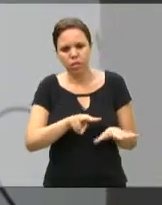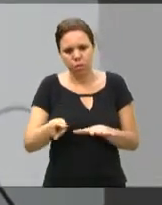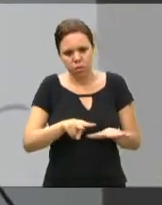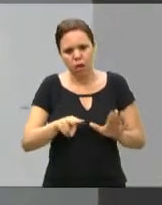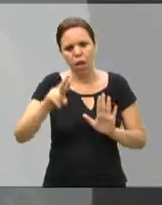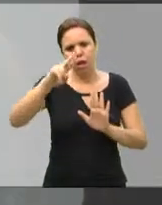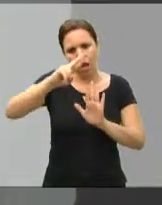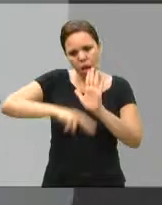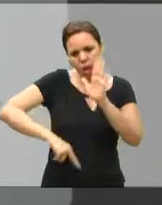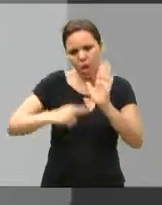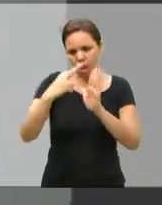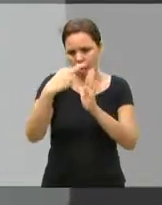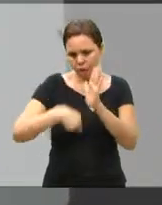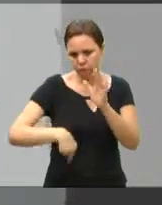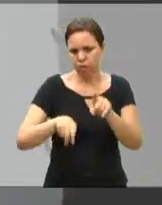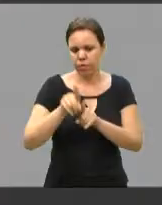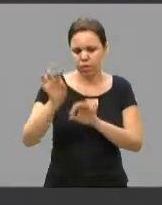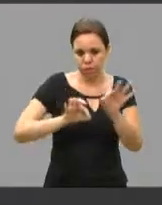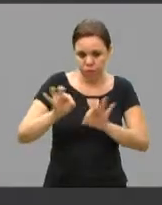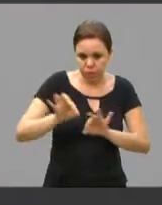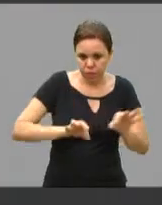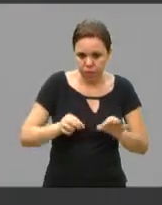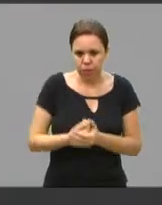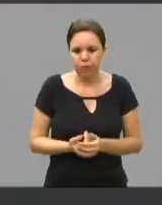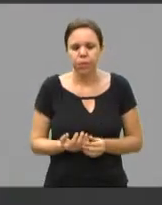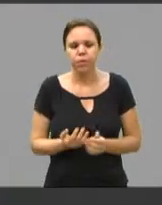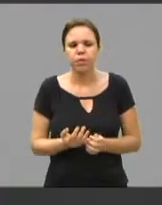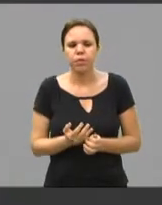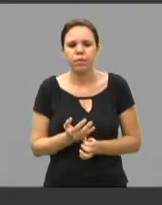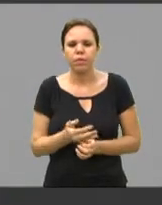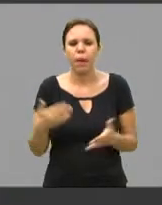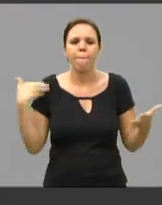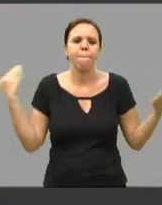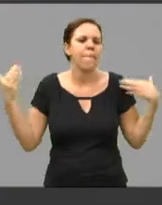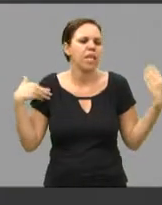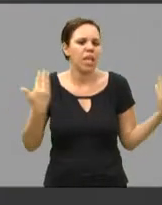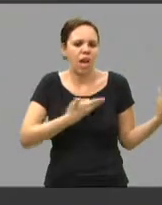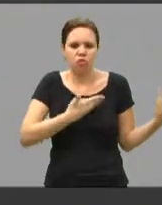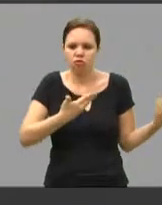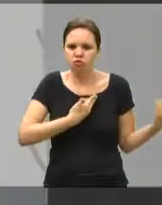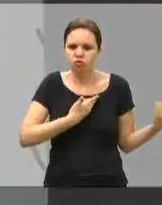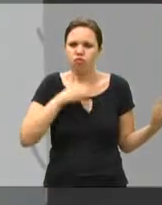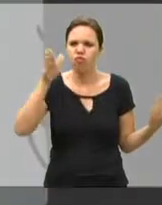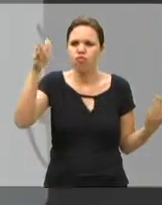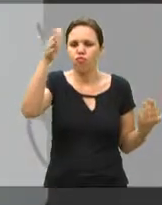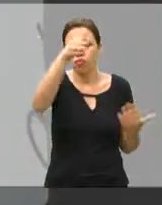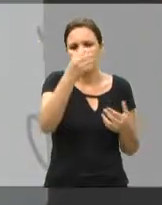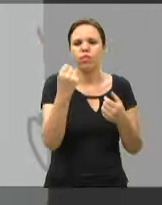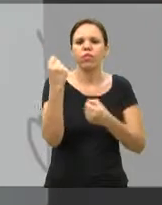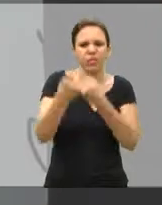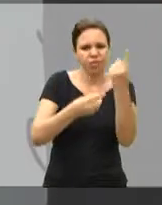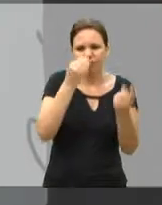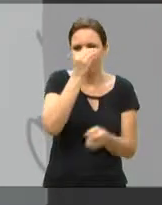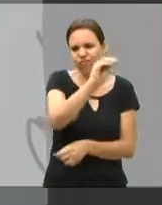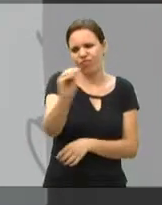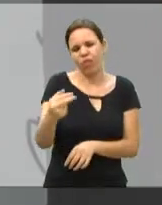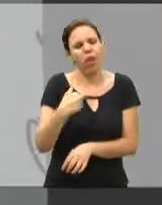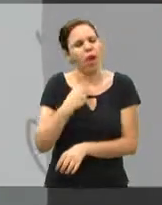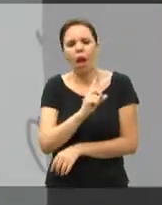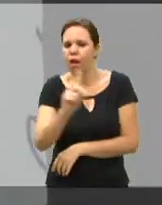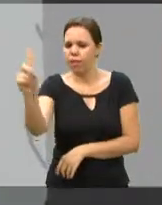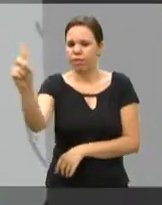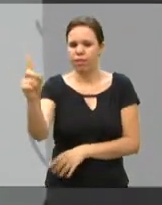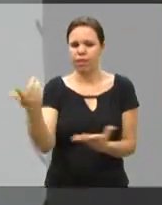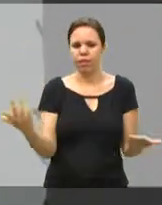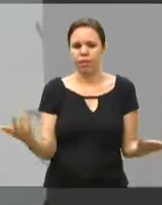semana. E se preparando aí, né? Sair com os amigos, passear. De vez em quando tem que negar, de vez em quando a gente ainda vai, né?